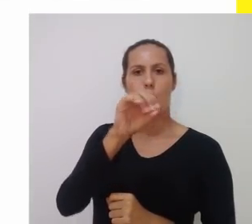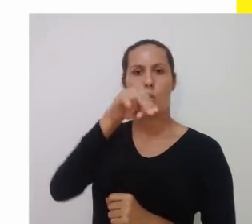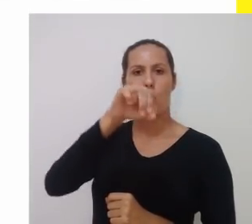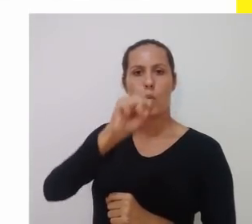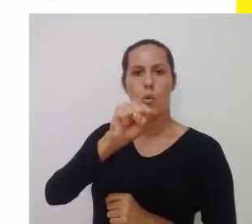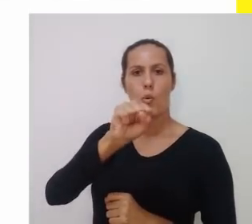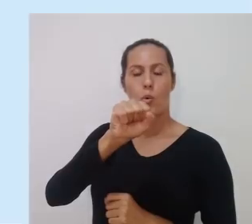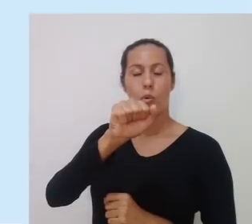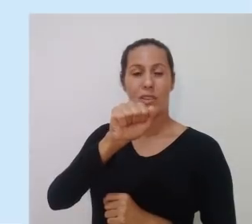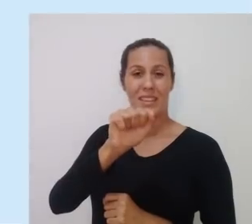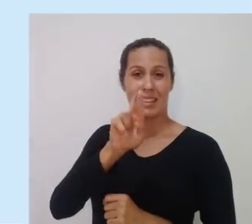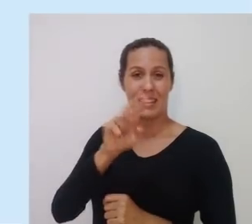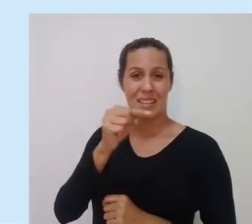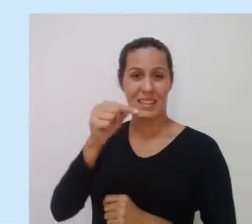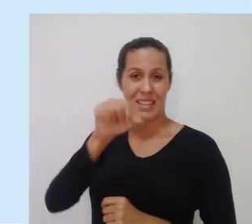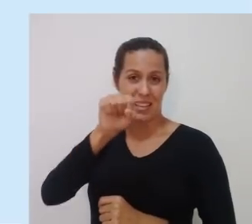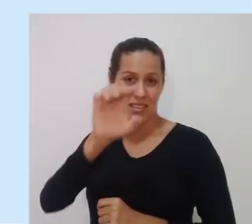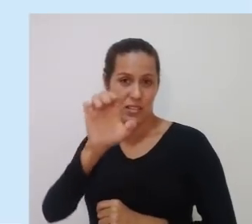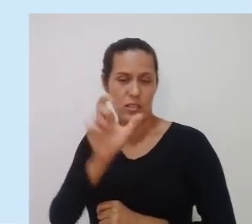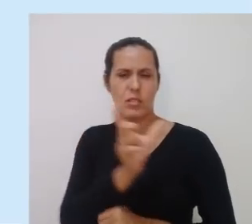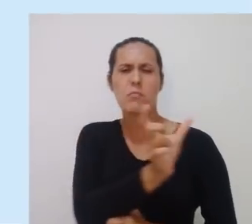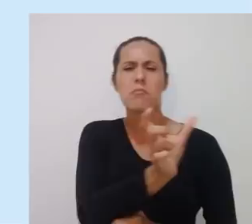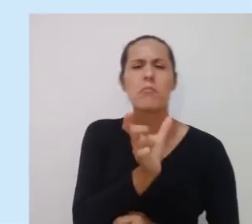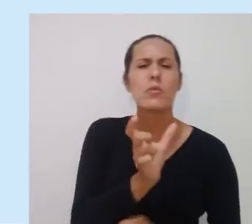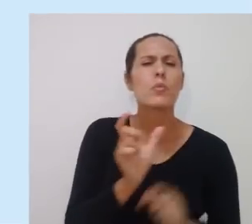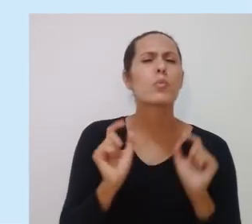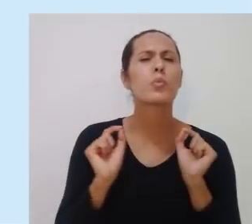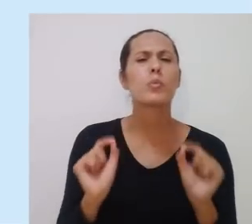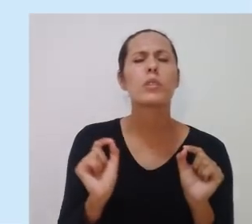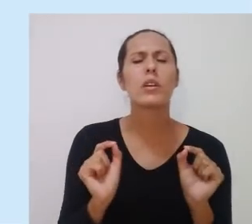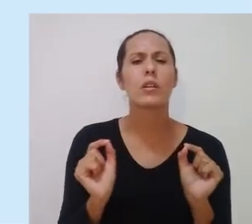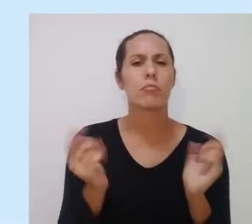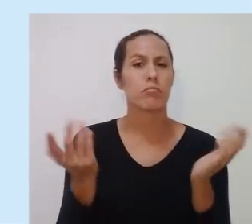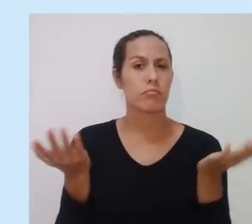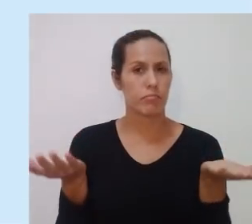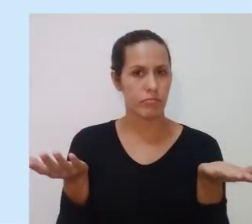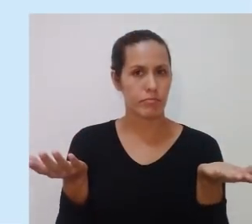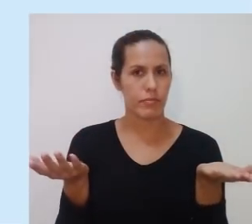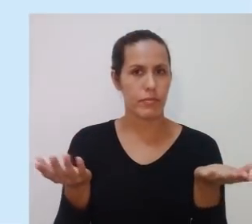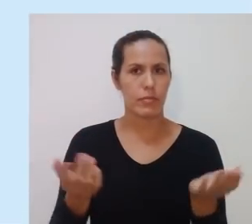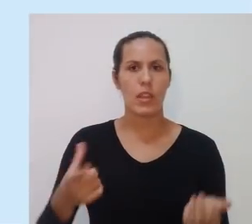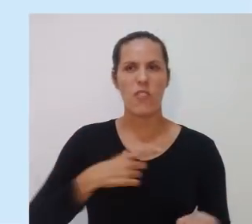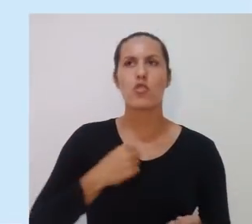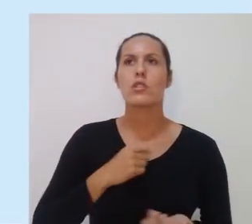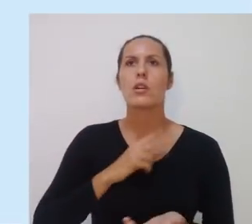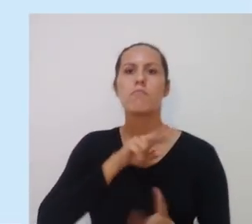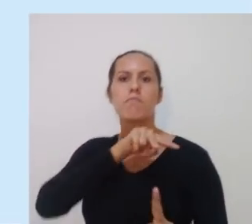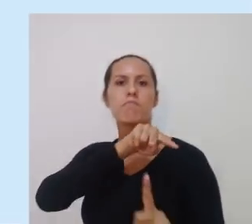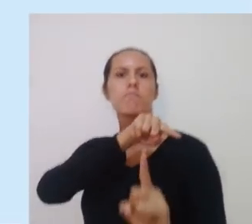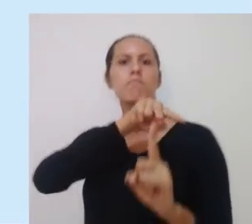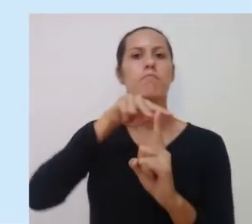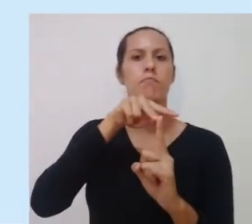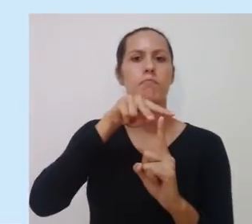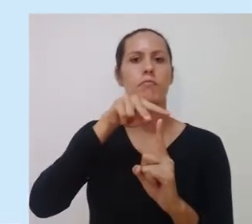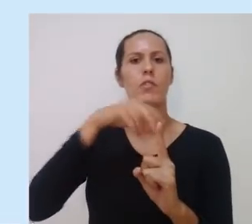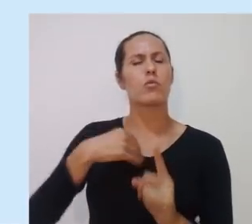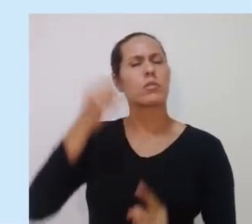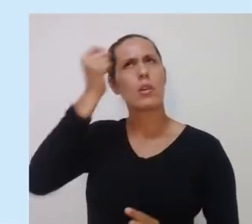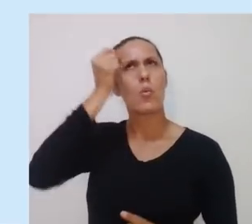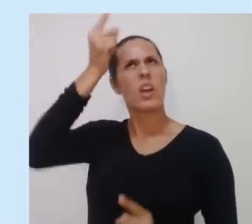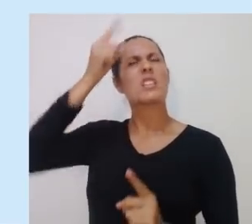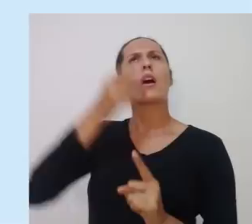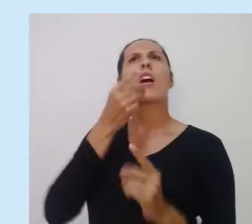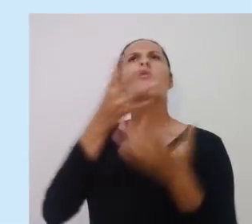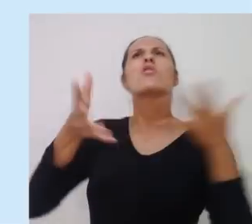posicionar-se. Vem agora comigo, traz para mim aqui, vamos ter uma conversa séria. O que é posicionar-se? É ter